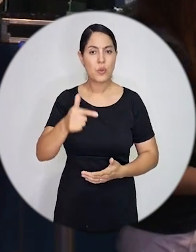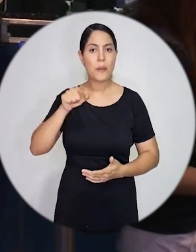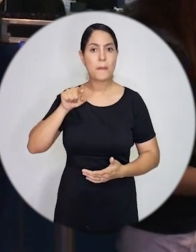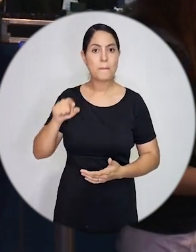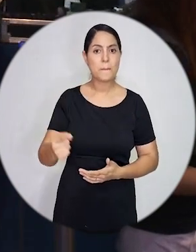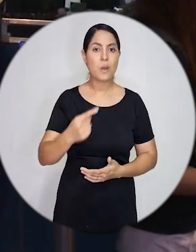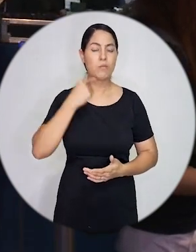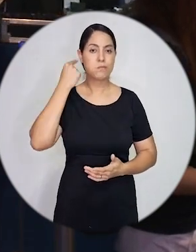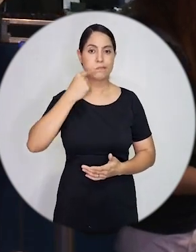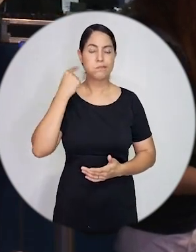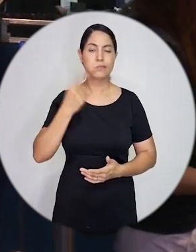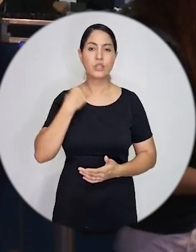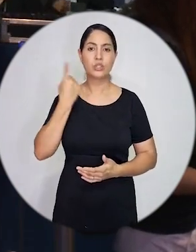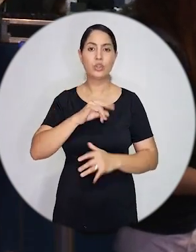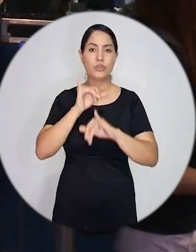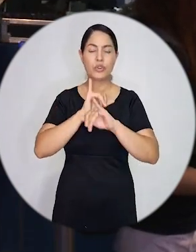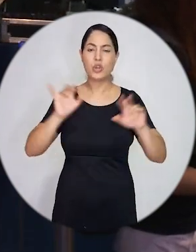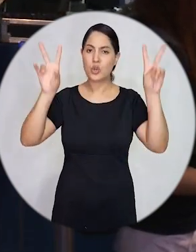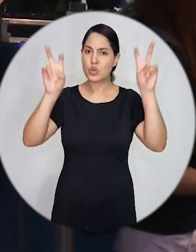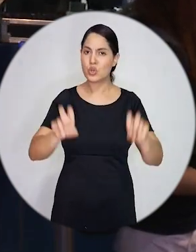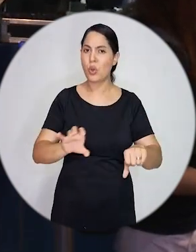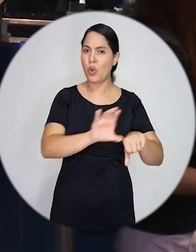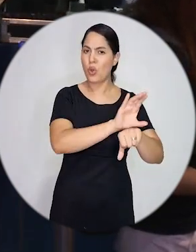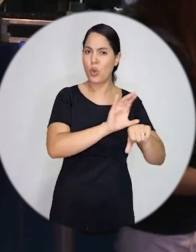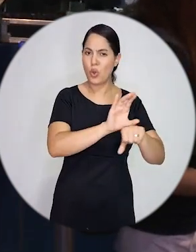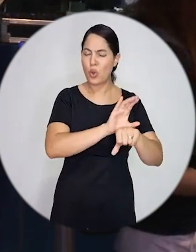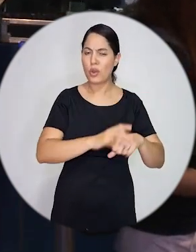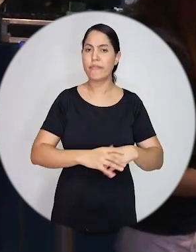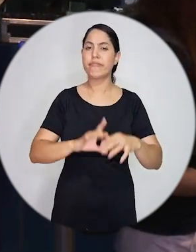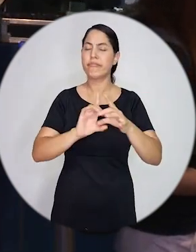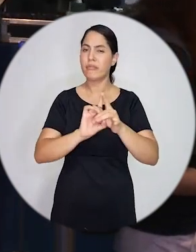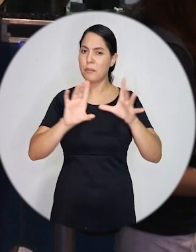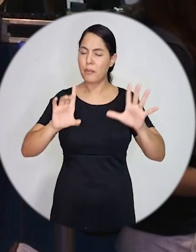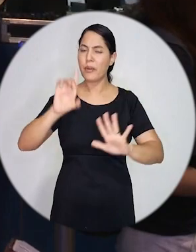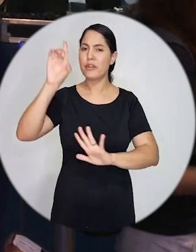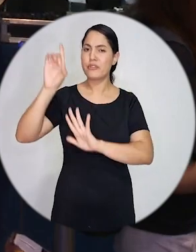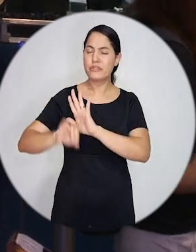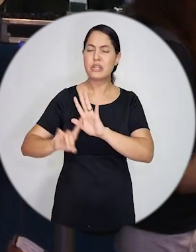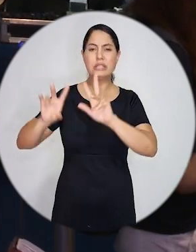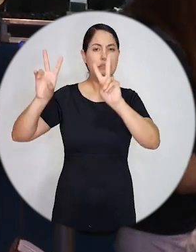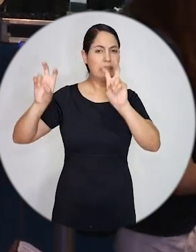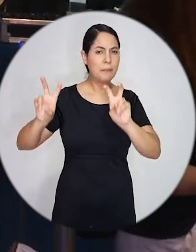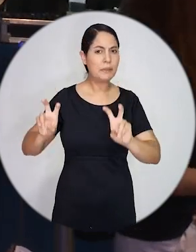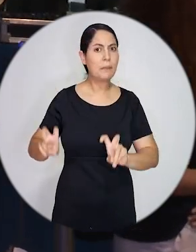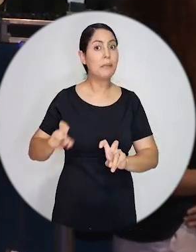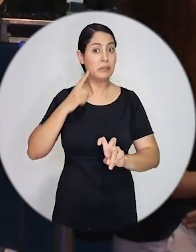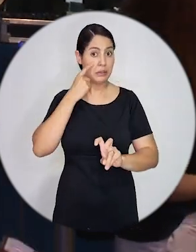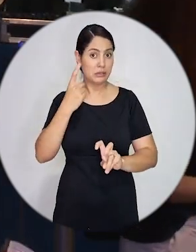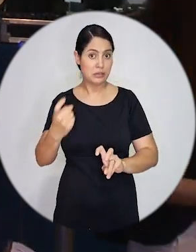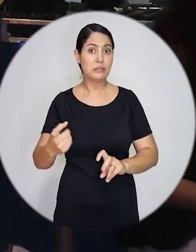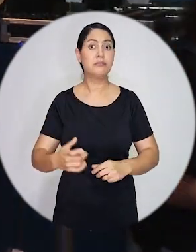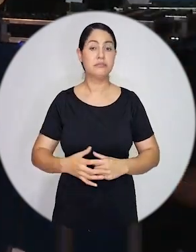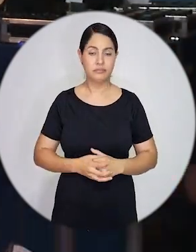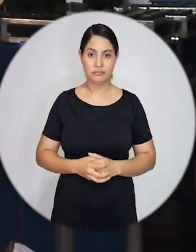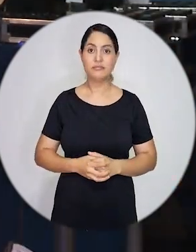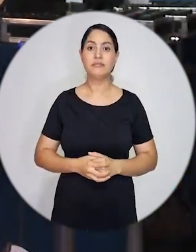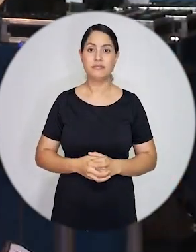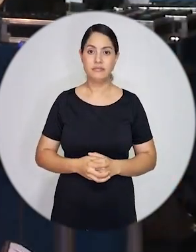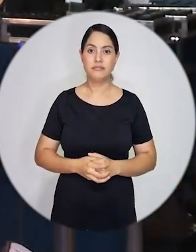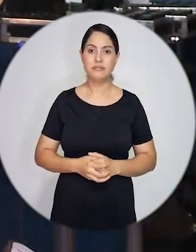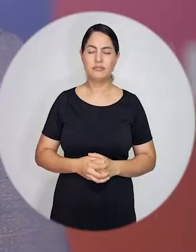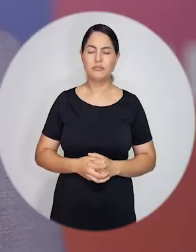con 22.000 abogados, en donde esté hablando de constitución, democracia, Estado de Derecho. Sempre é um tema